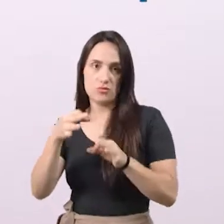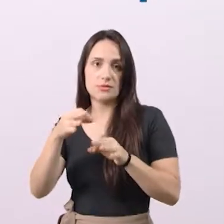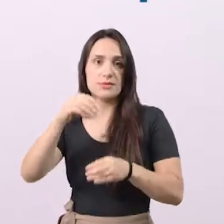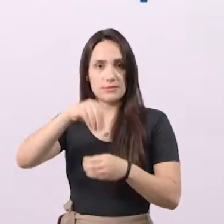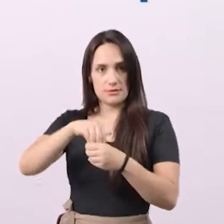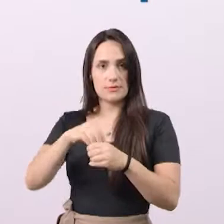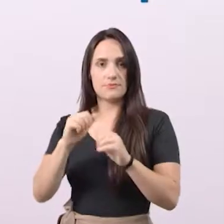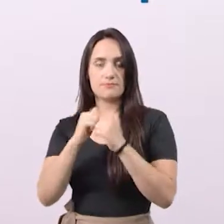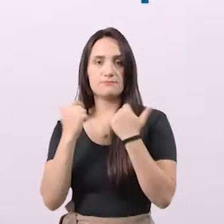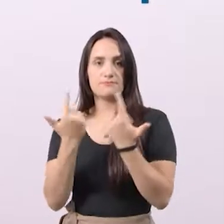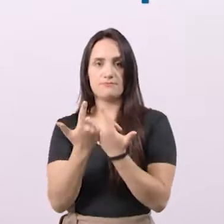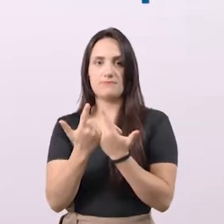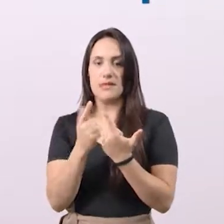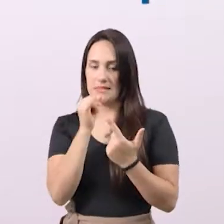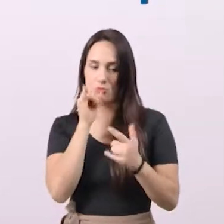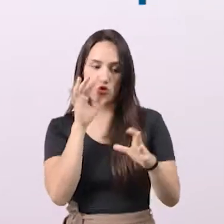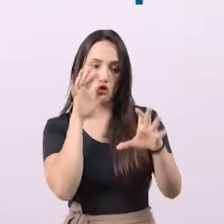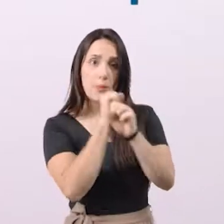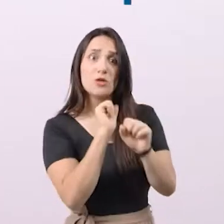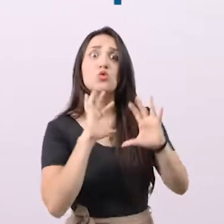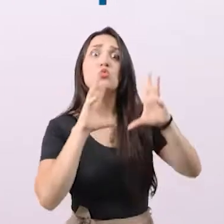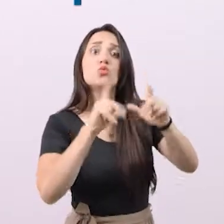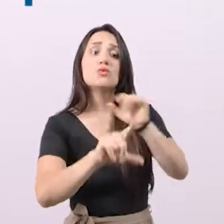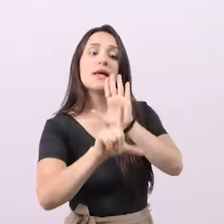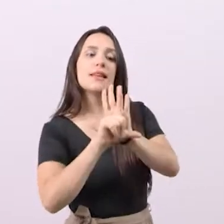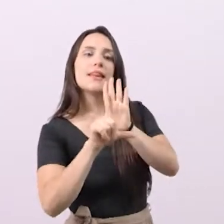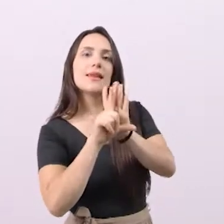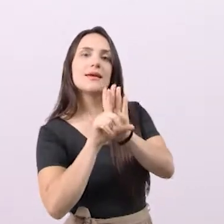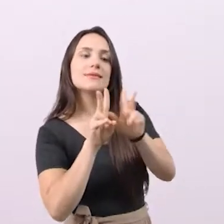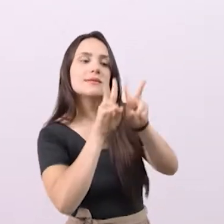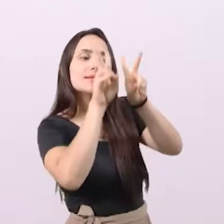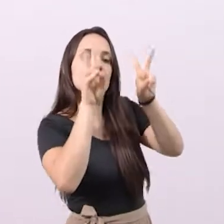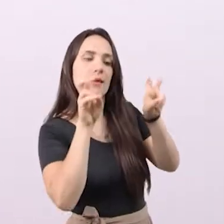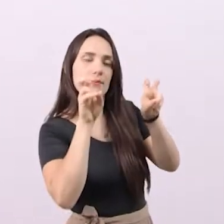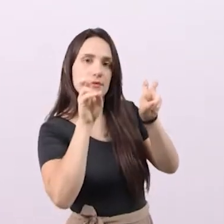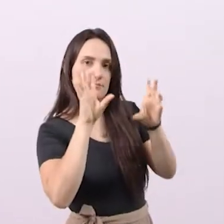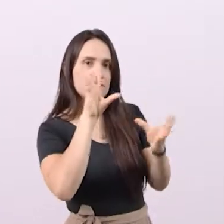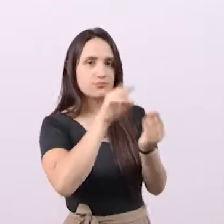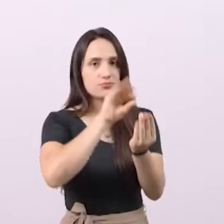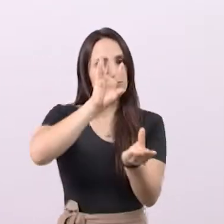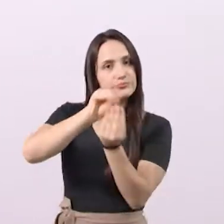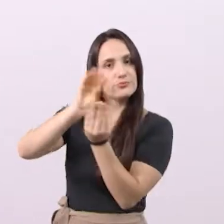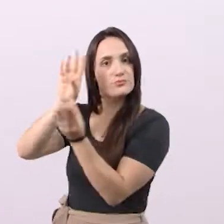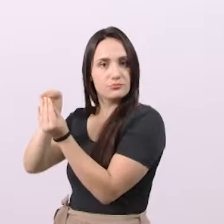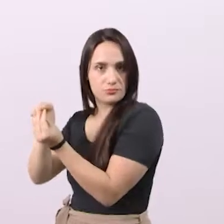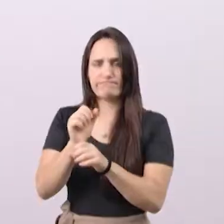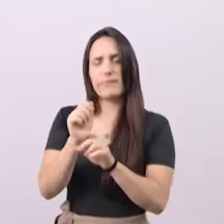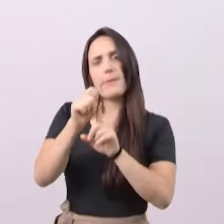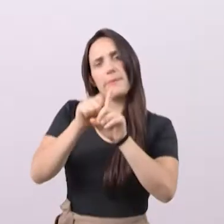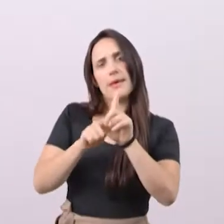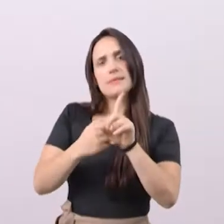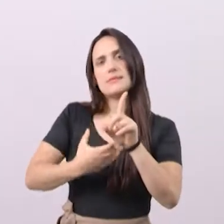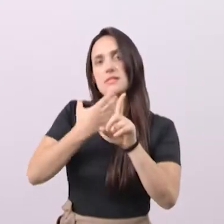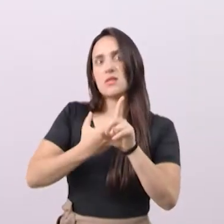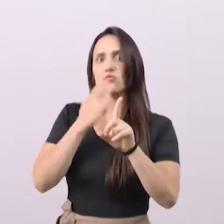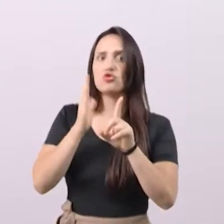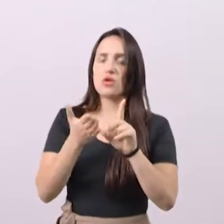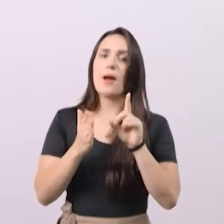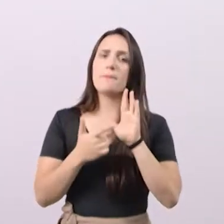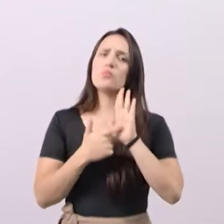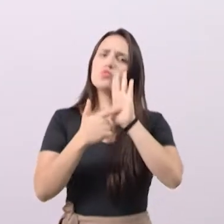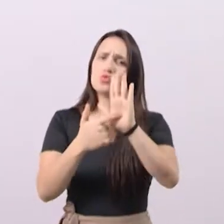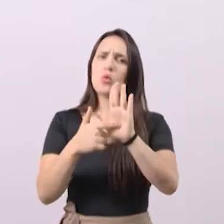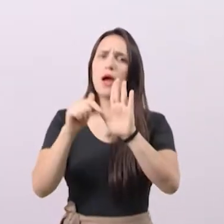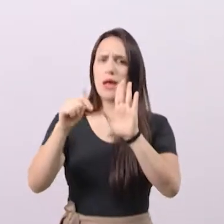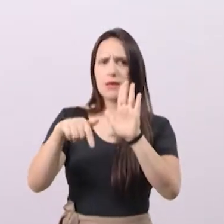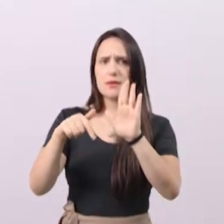e Jurídicos da Casa e reúne as leis já publicadas pela Assembleia em eixos temáticos. Desde dezembro,